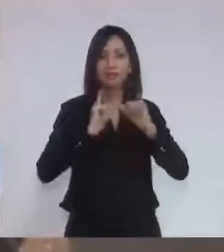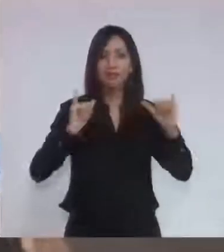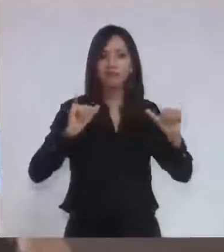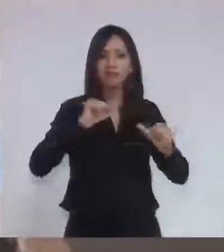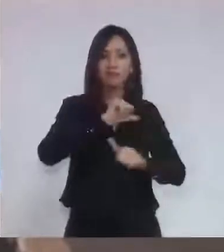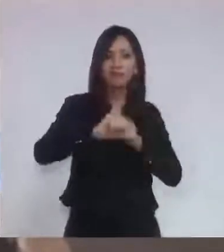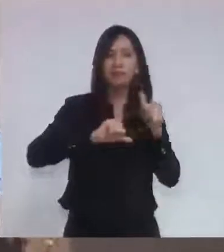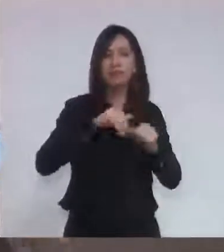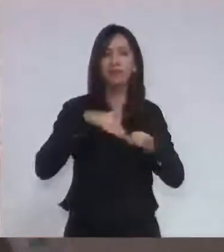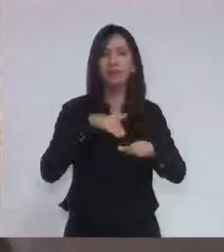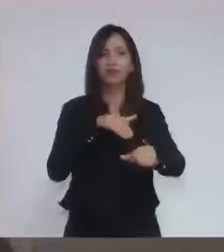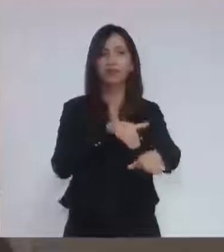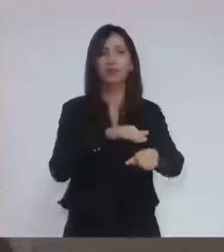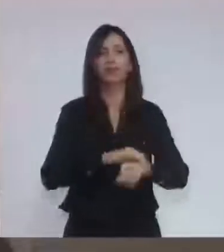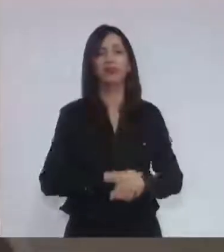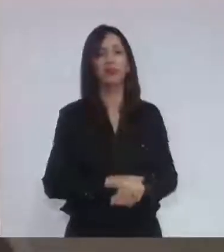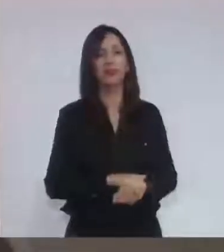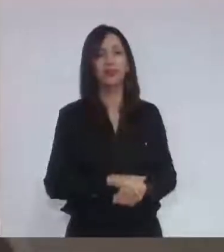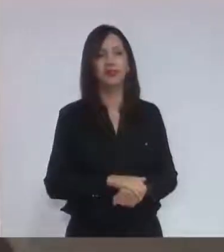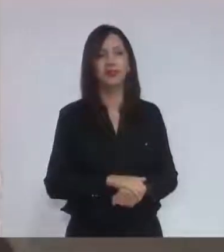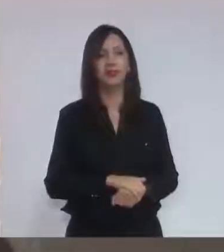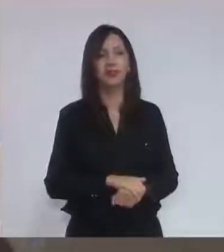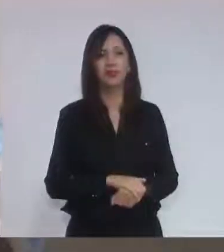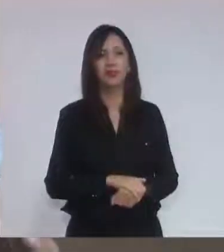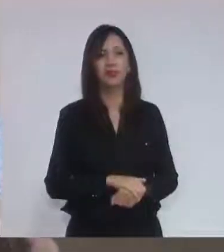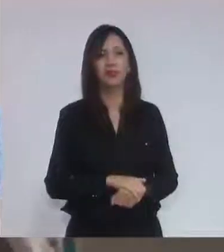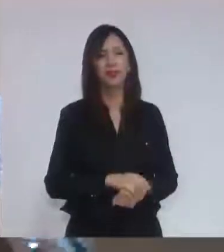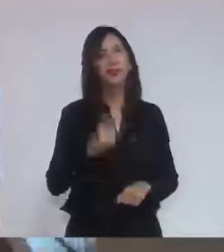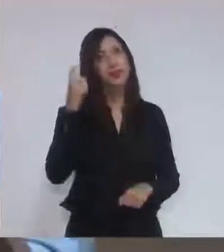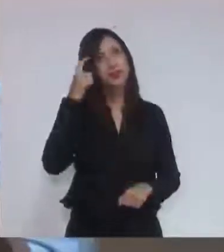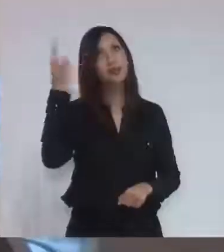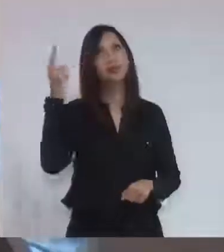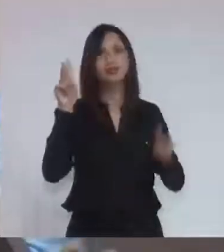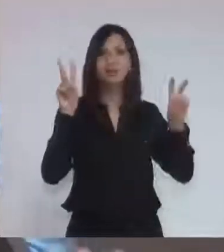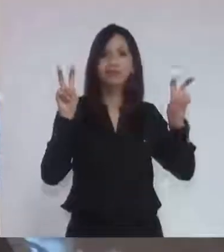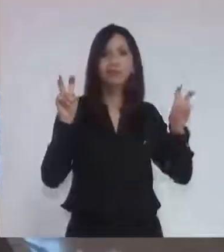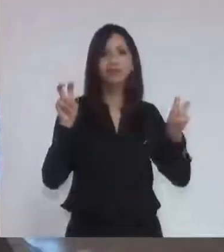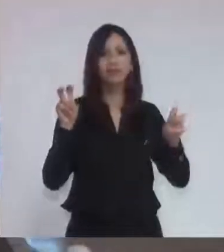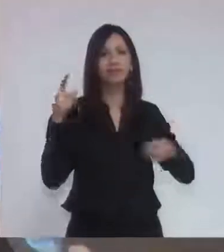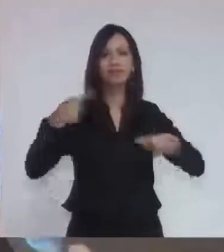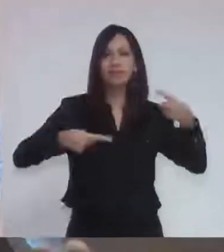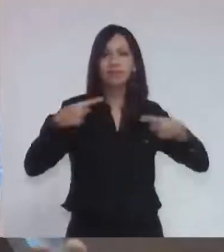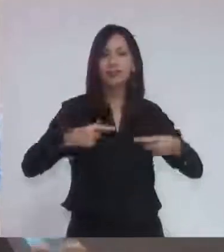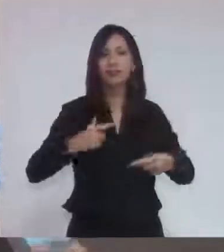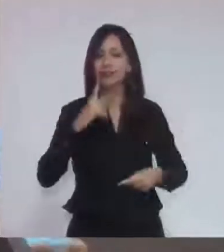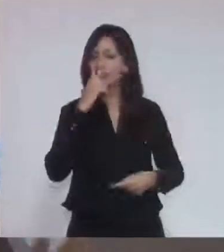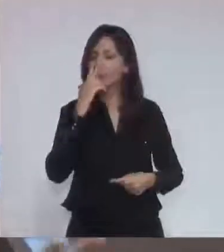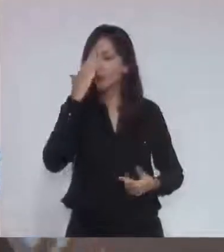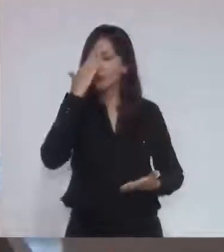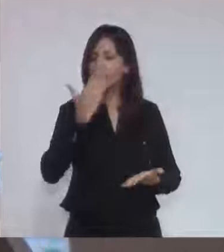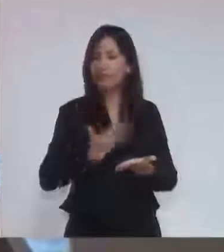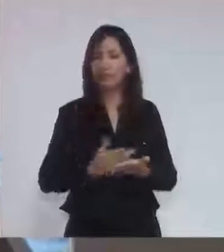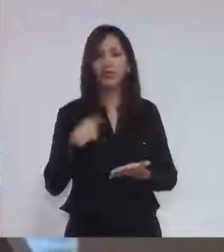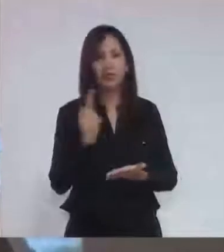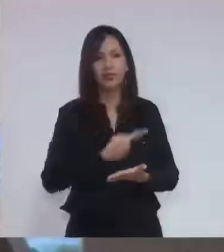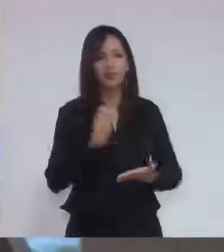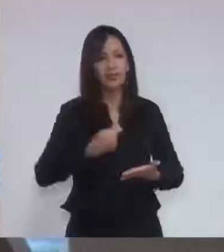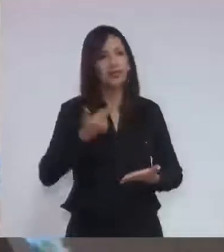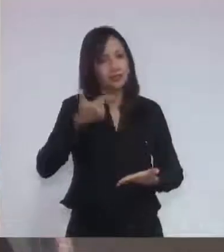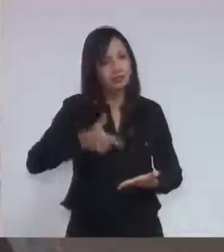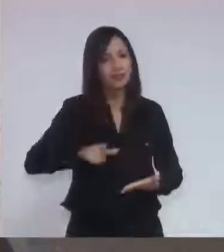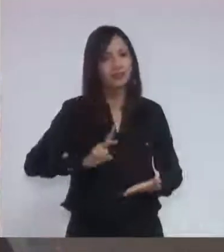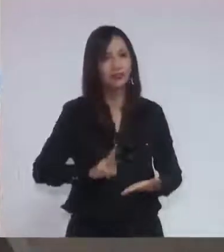alterado o trânsito da cidade. E aí me passa na cabeça uma questão democrática que eu acho que a gente também precisa retomar.